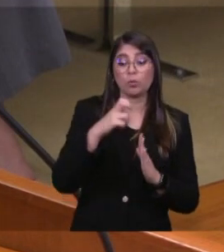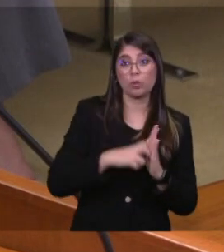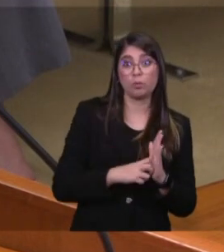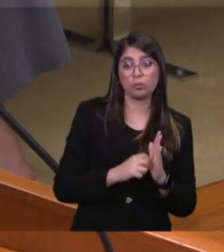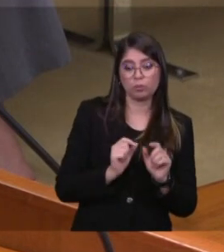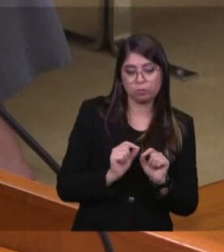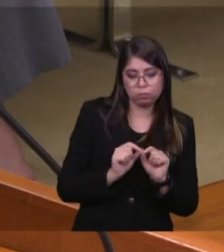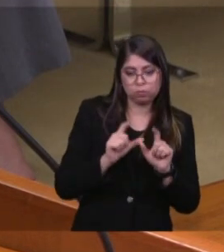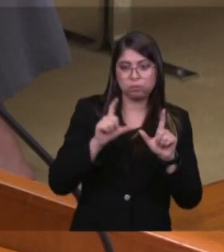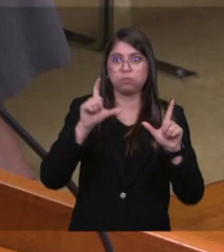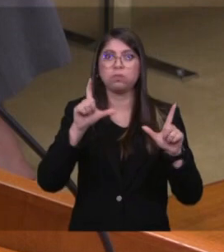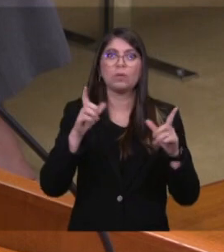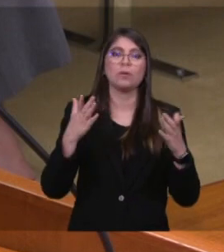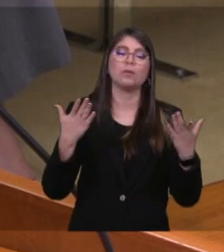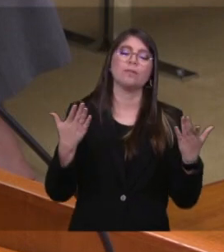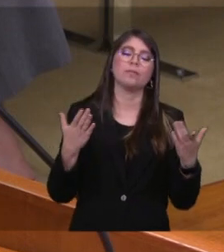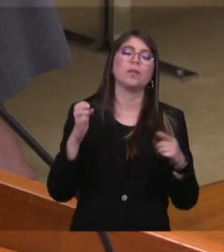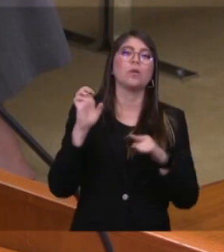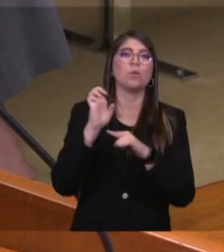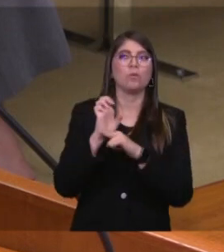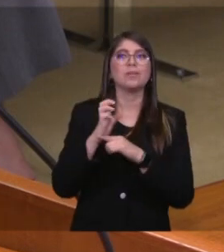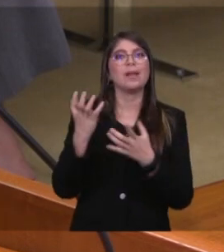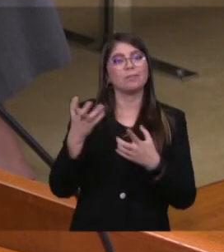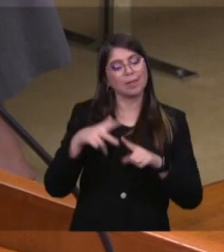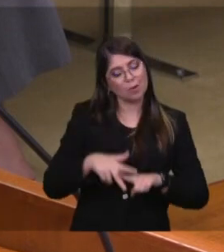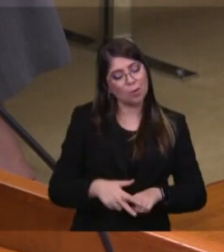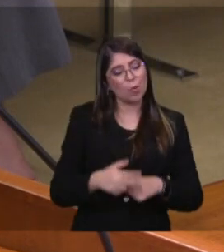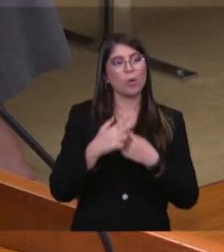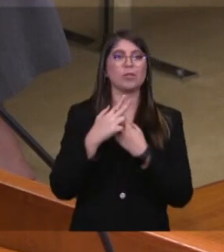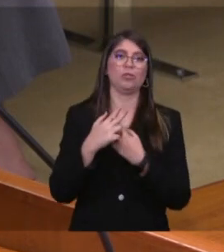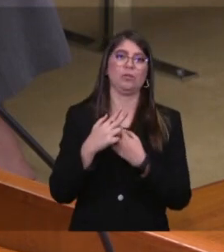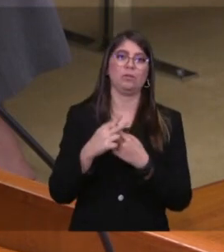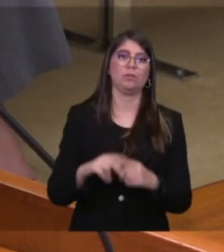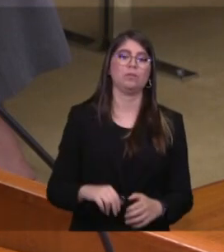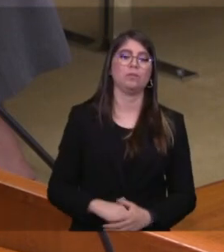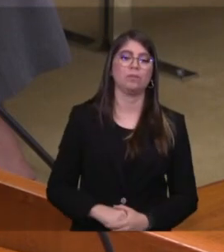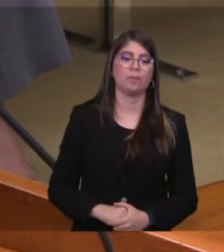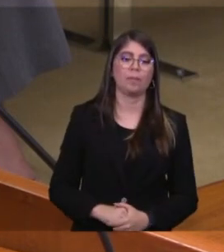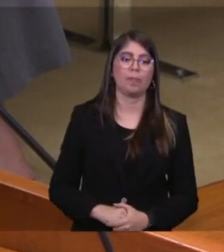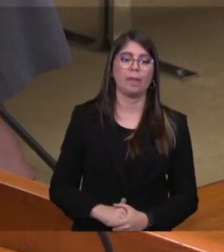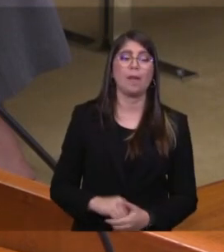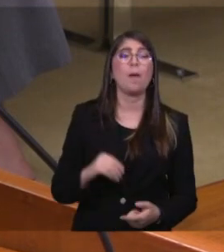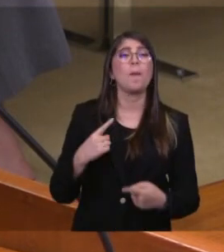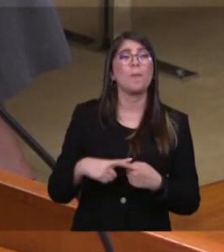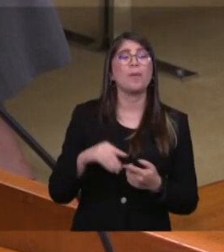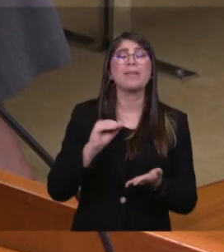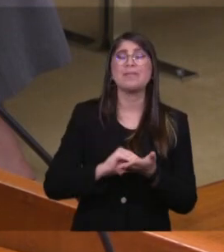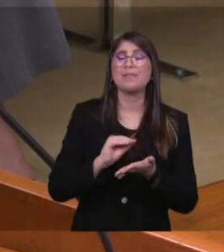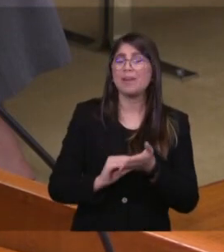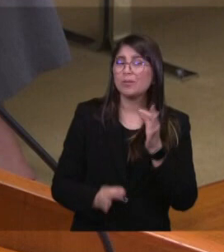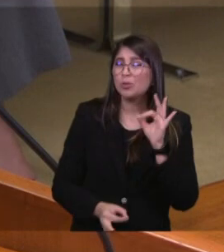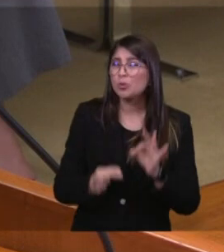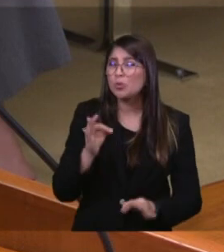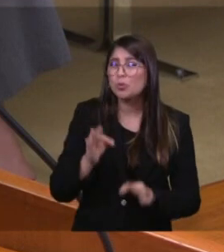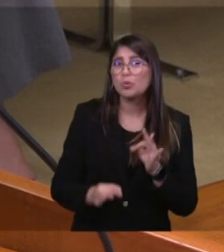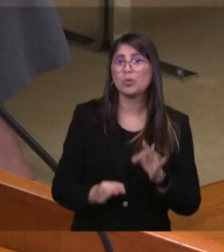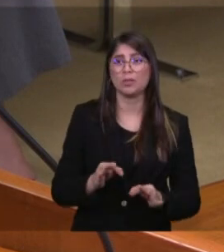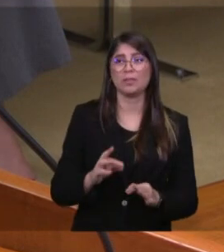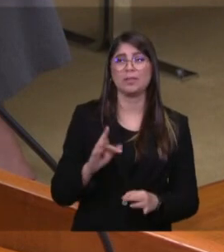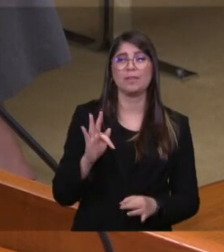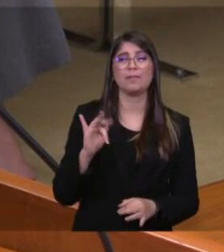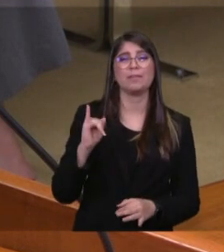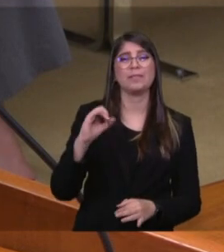ainda? É isso que o Estado do Ceará busca corrigir, essa distorção, essa injustiça fiscal, que aqui a gente pode falar de injustiça